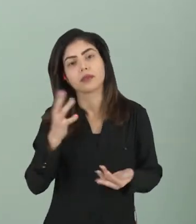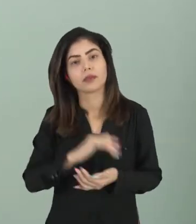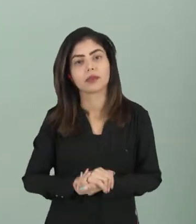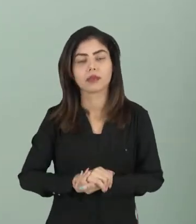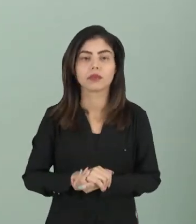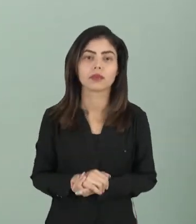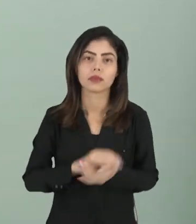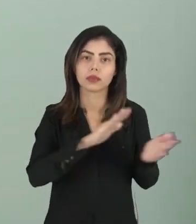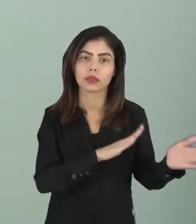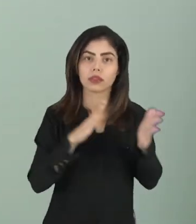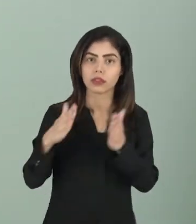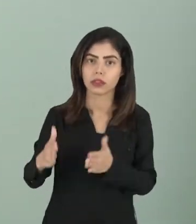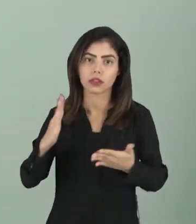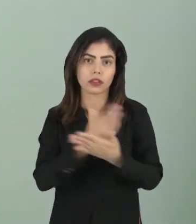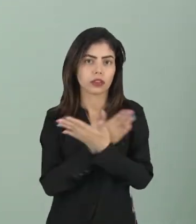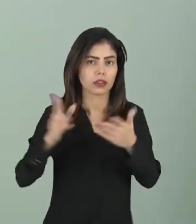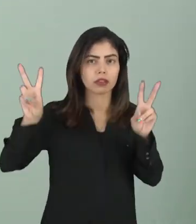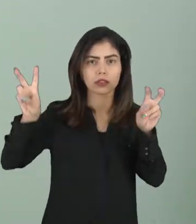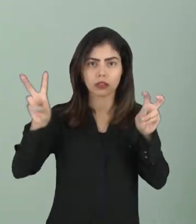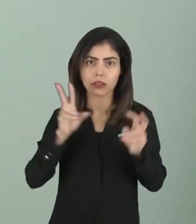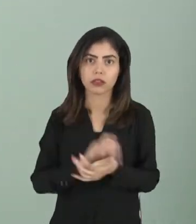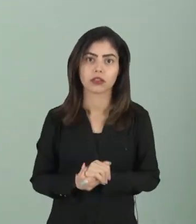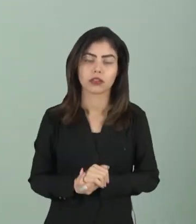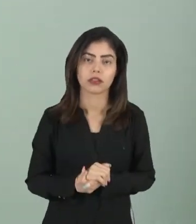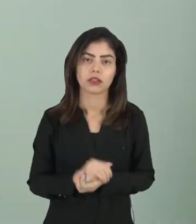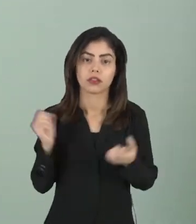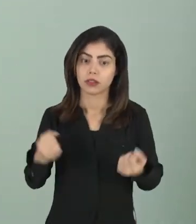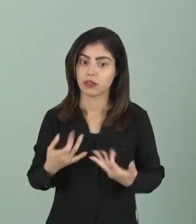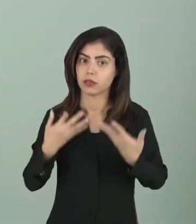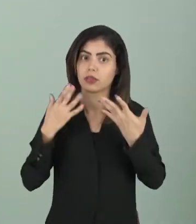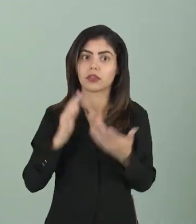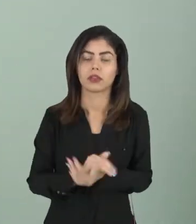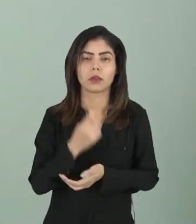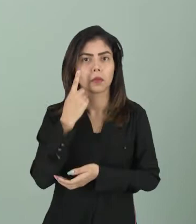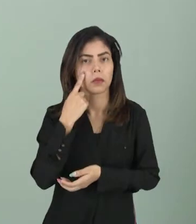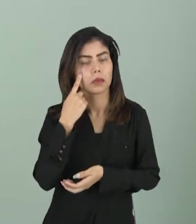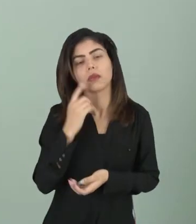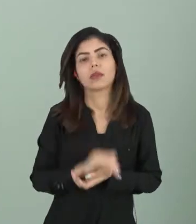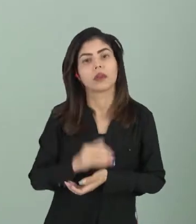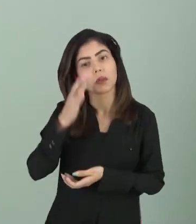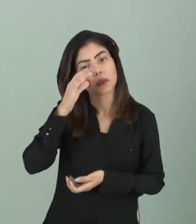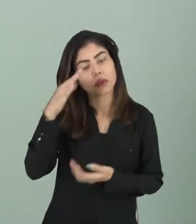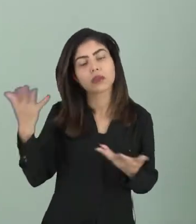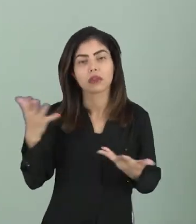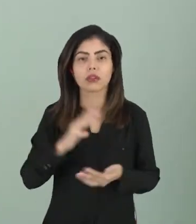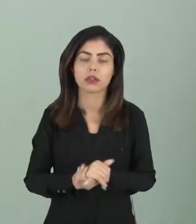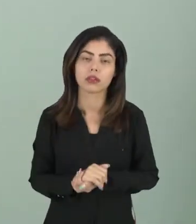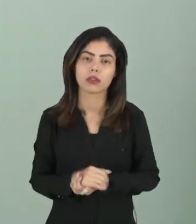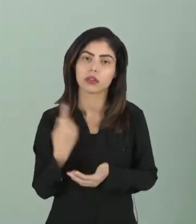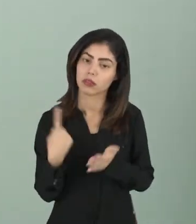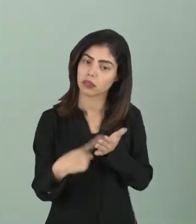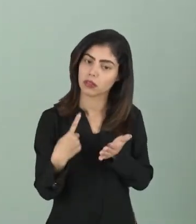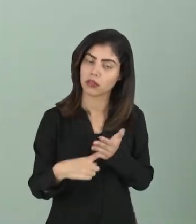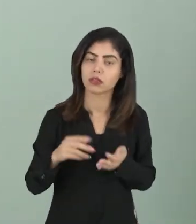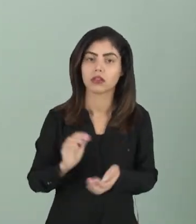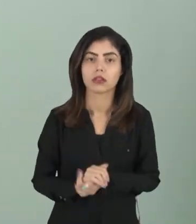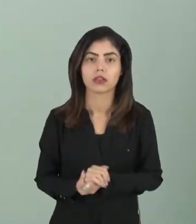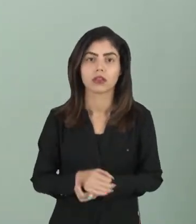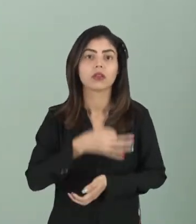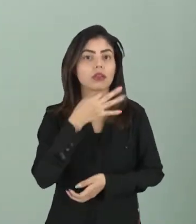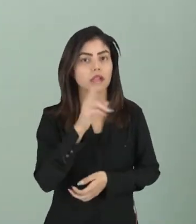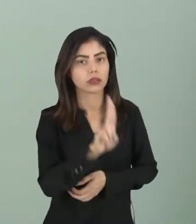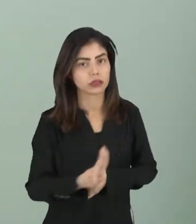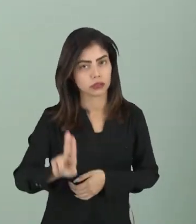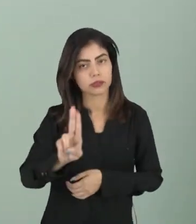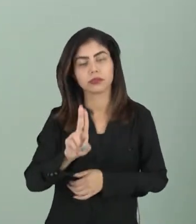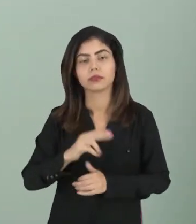né, a partir de algum tema, que são despertados esses interesses e essas curiosidades de acordo com os argumentos